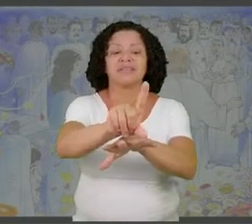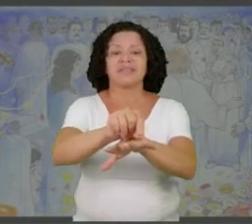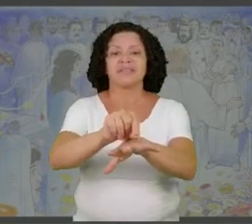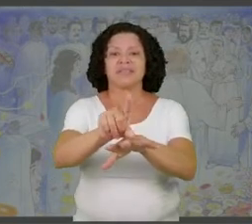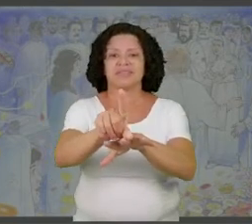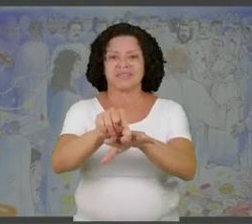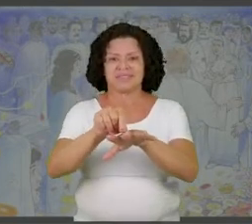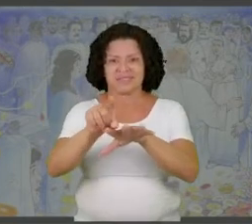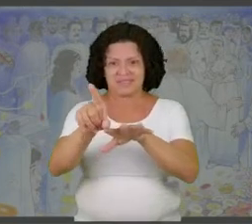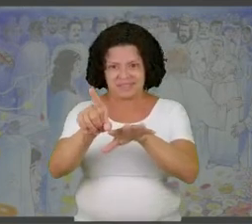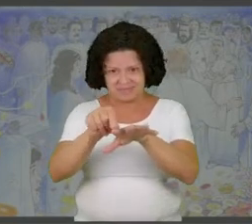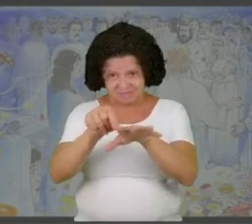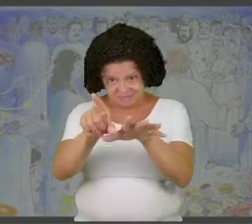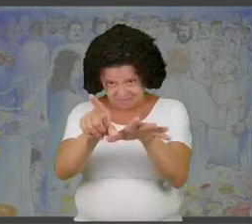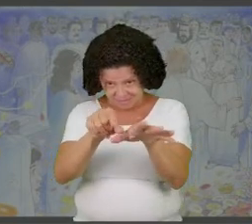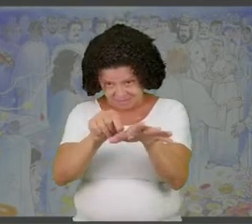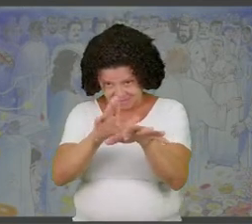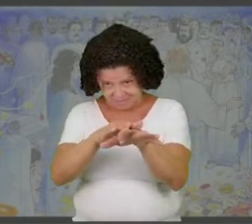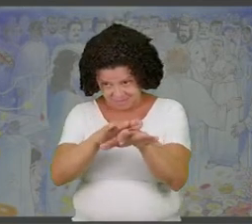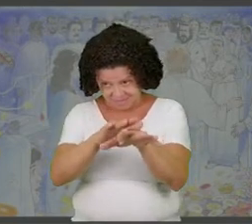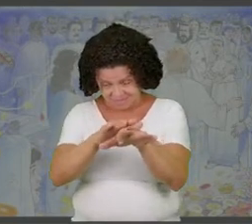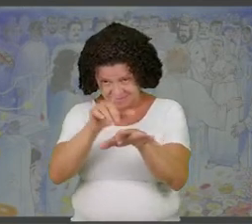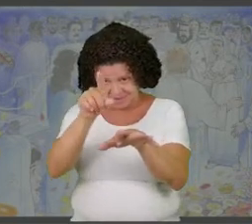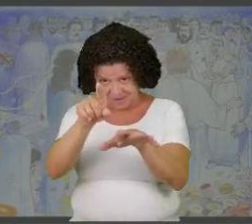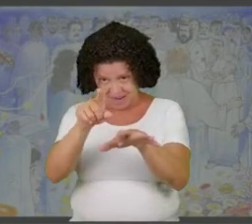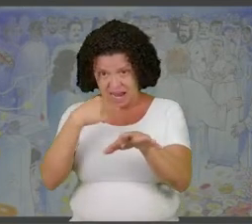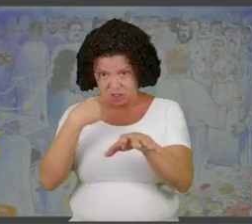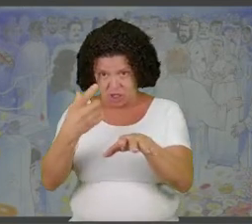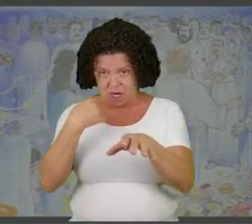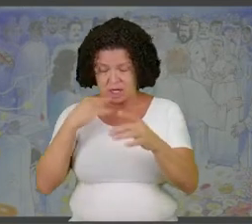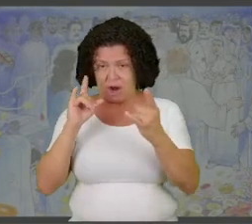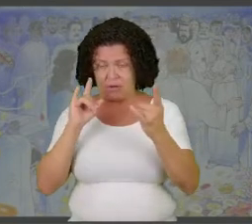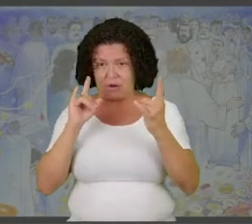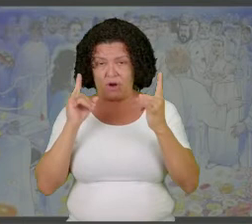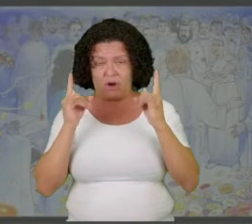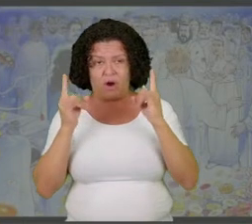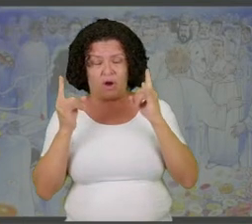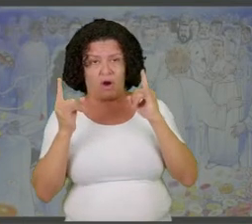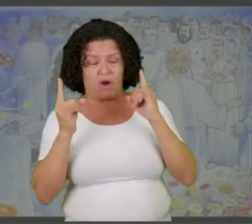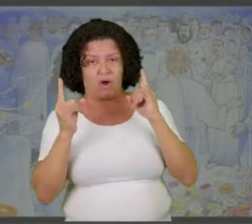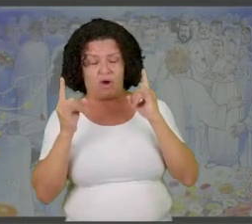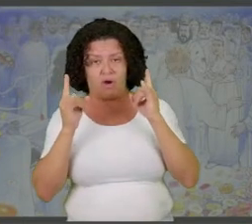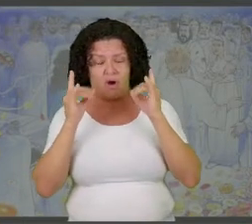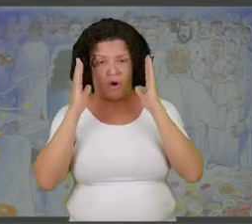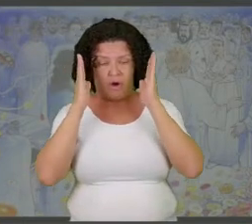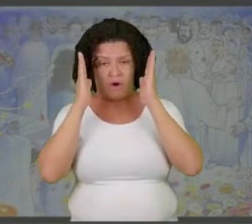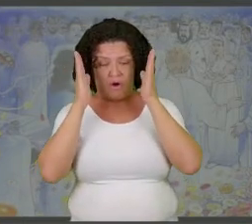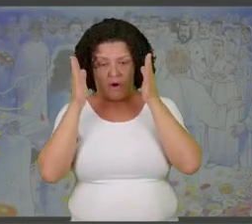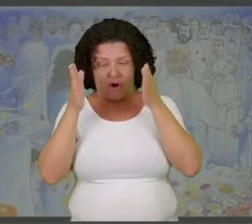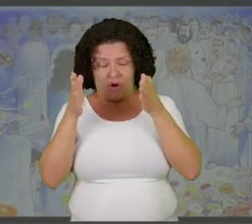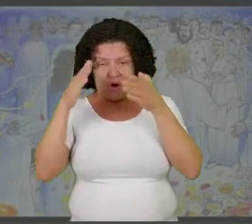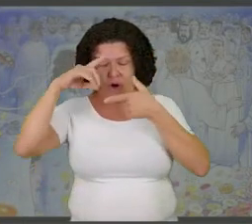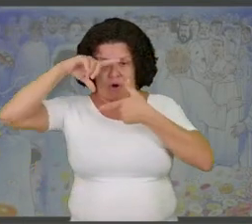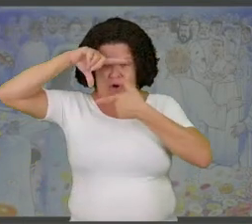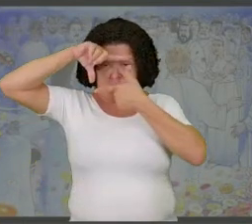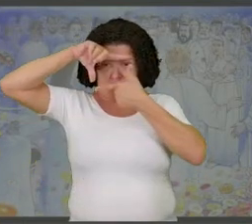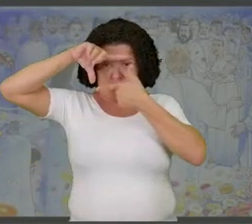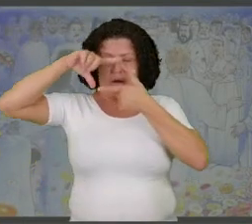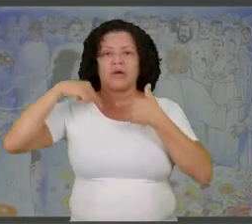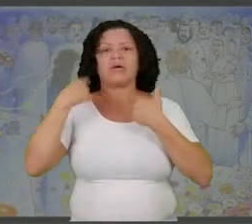né? Deus não quis que fôssemos robôs que progredissem automaticamente